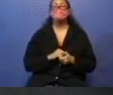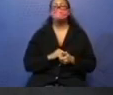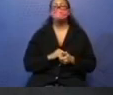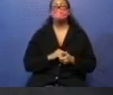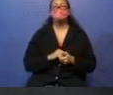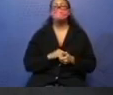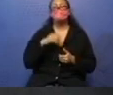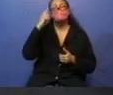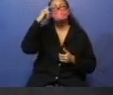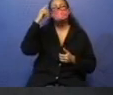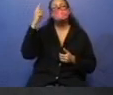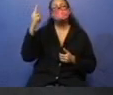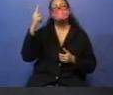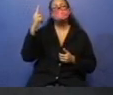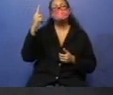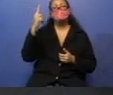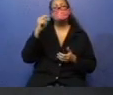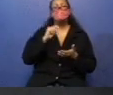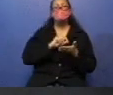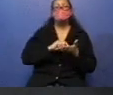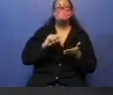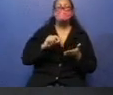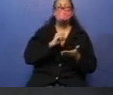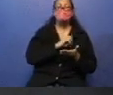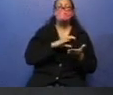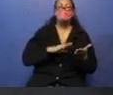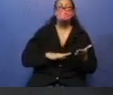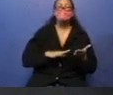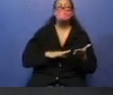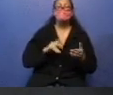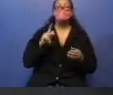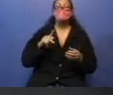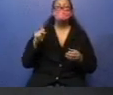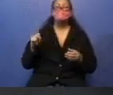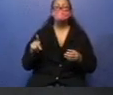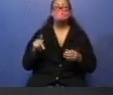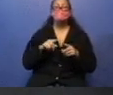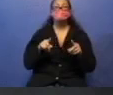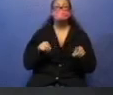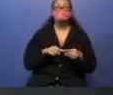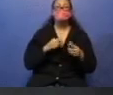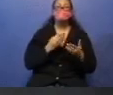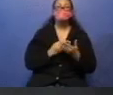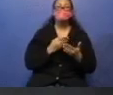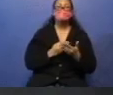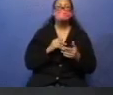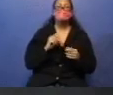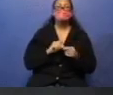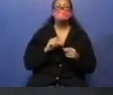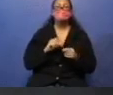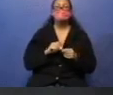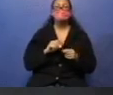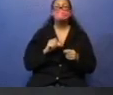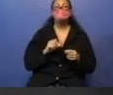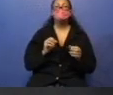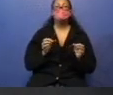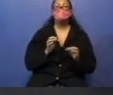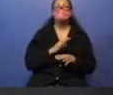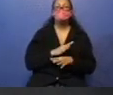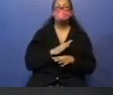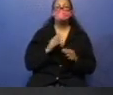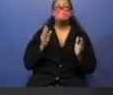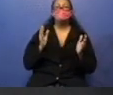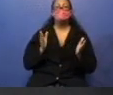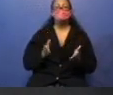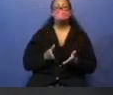Tirar dúvidas, corrigir as atividades e as tarefas, o seu professor de classe está com vocês. Nós terminamos por aqui a